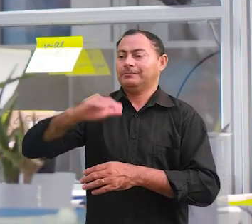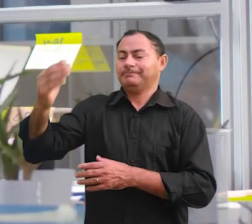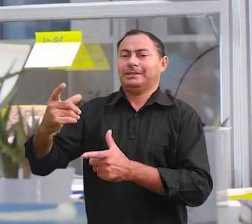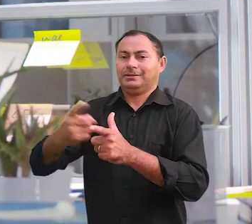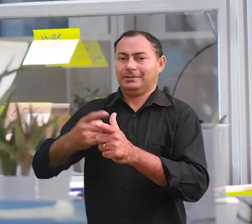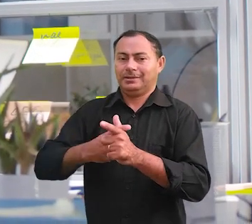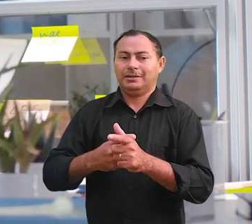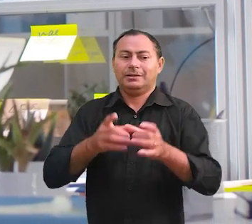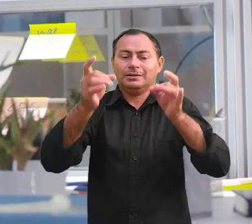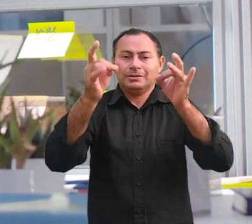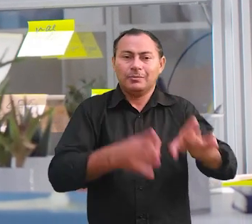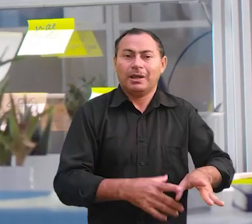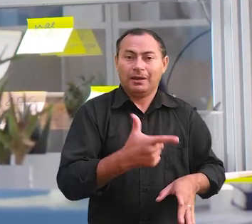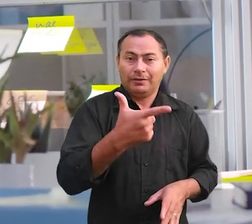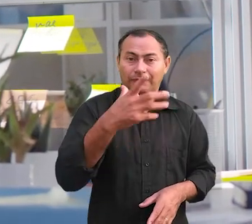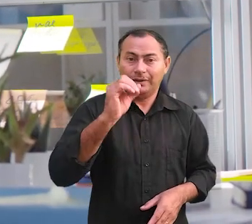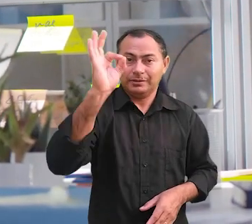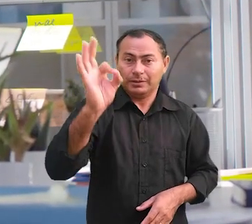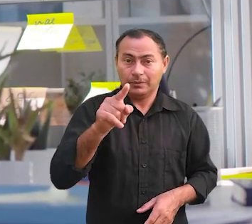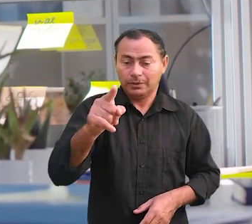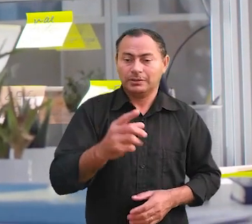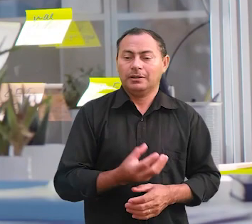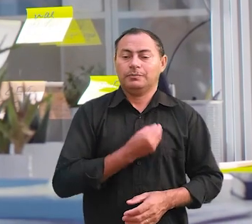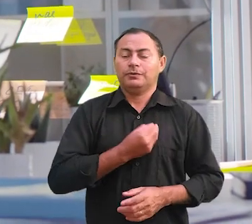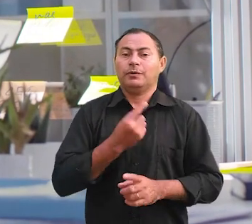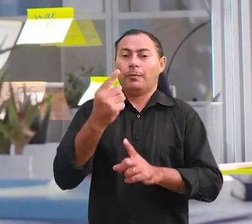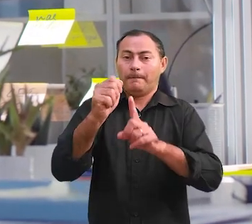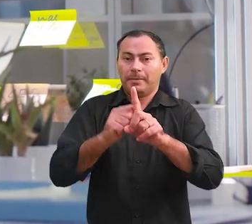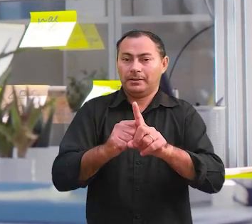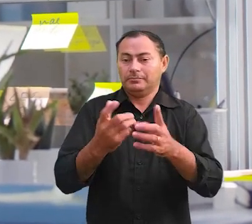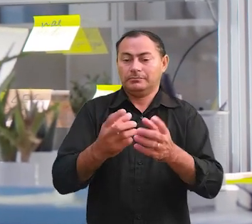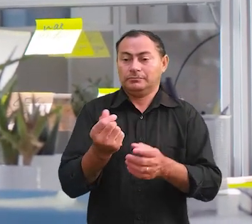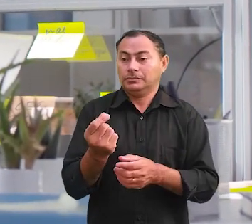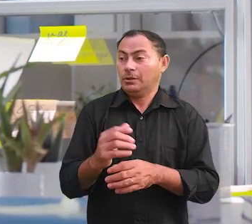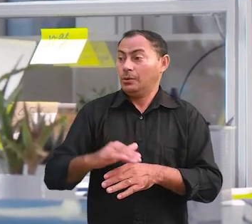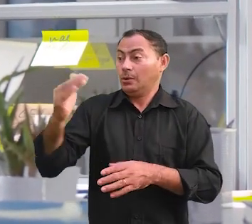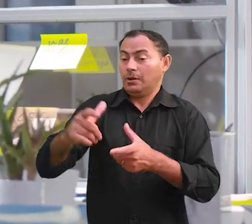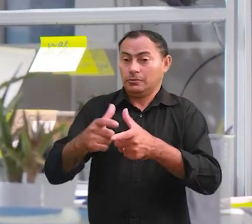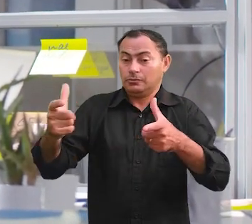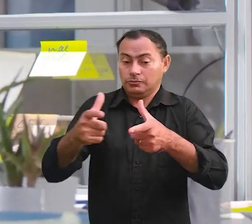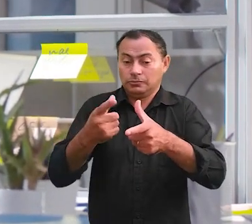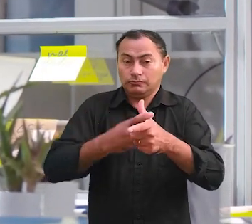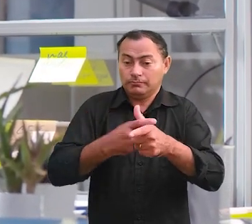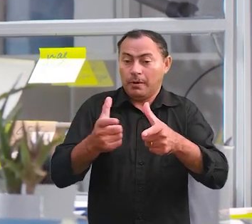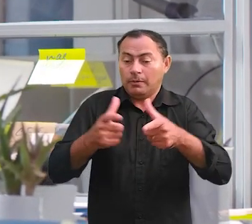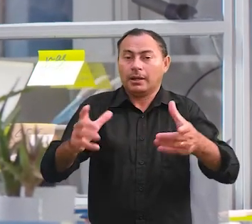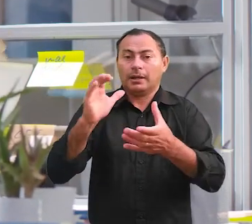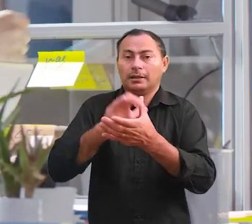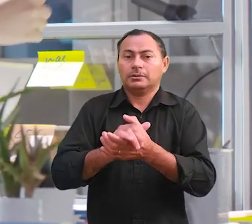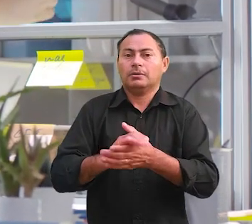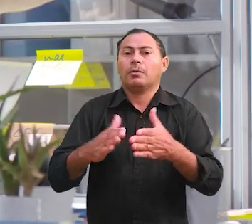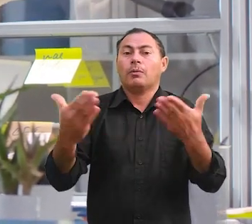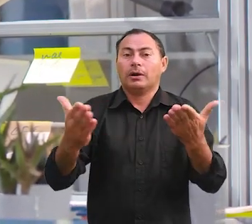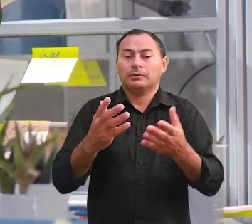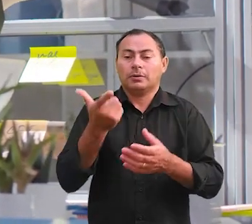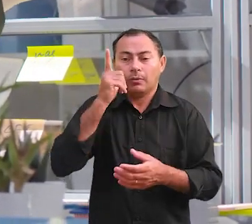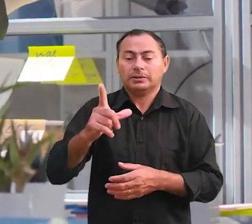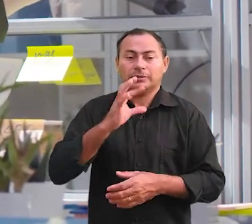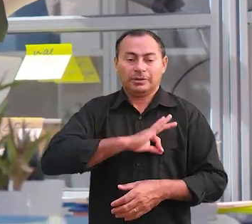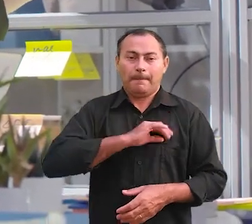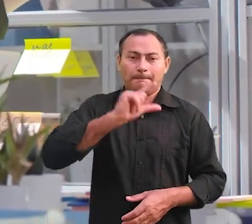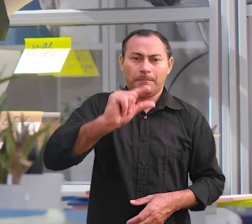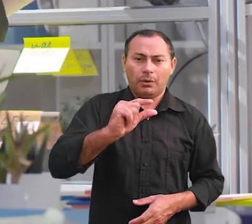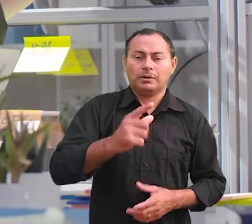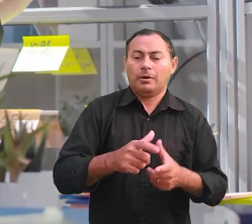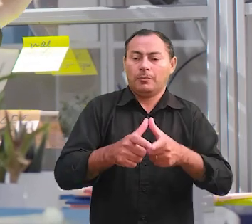para essa montanha e sobrar apenas Vinte por cento para você passar o mês e essa montanha começou a crescer logo que vocês casou quando